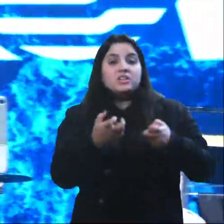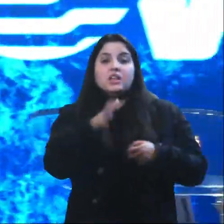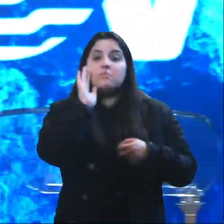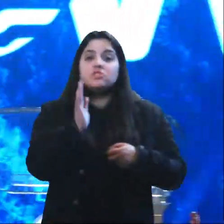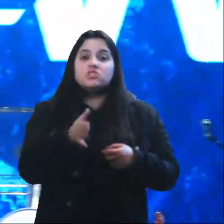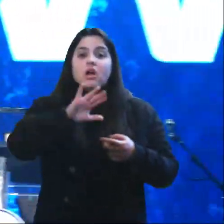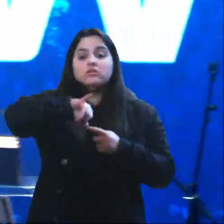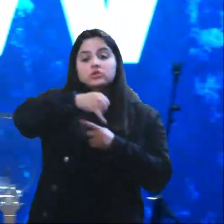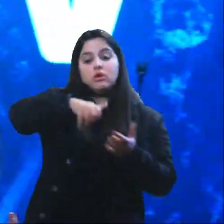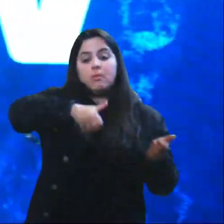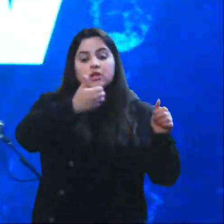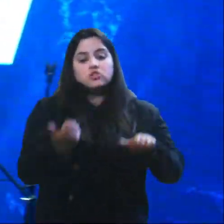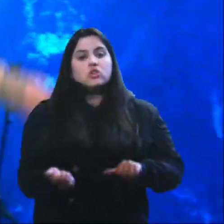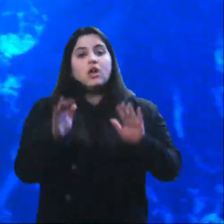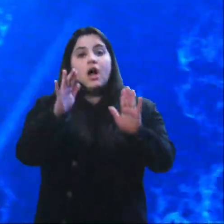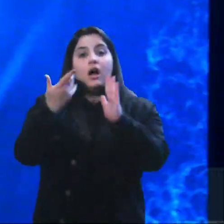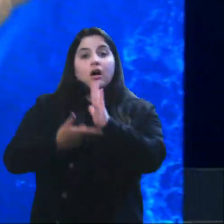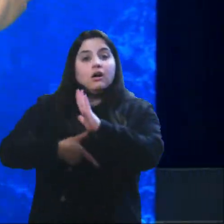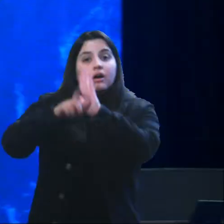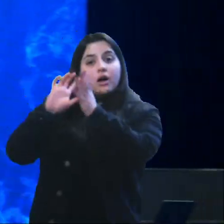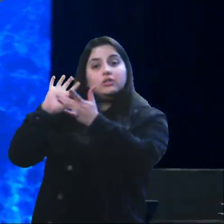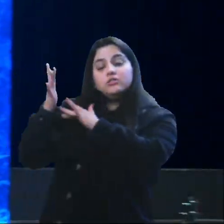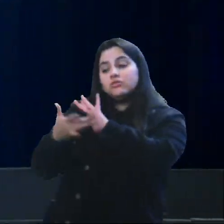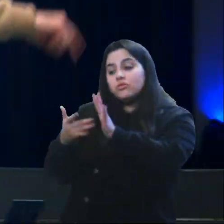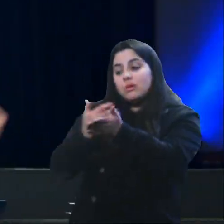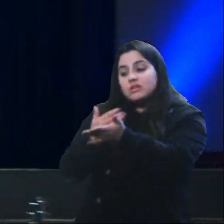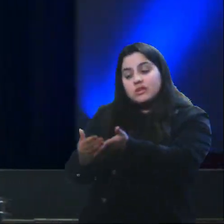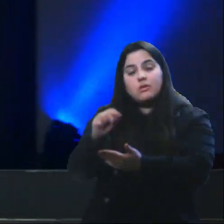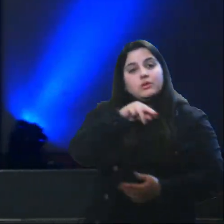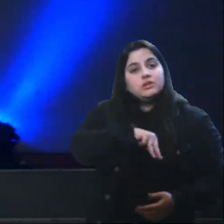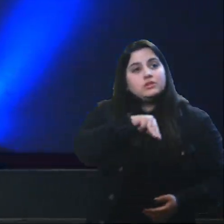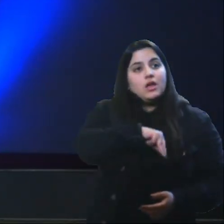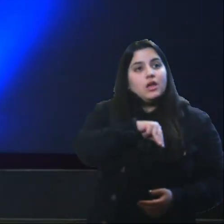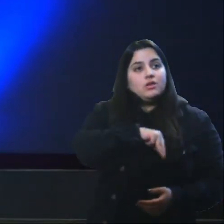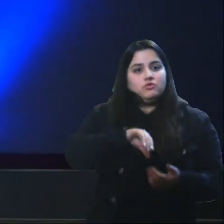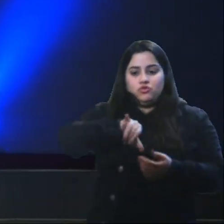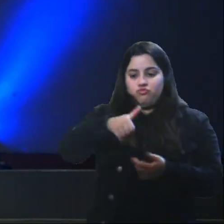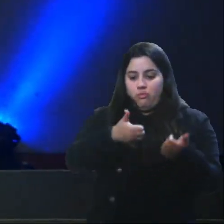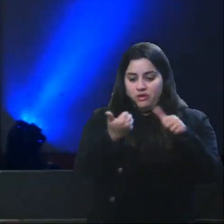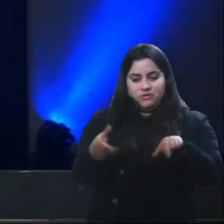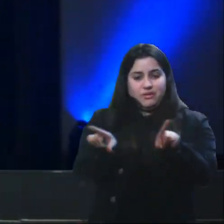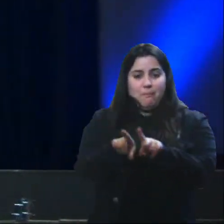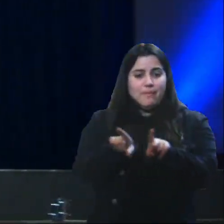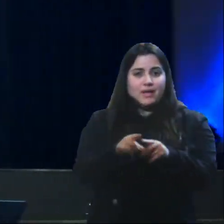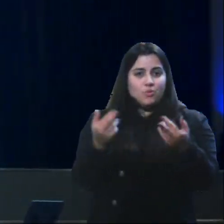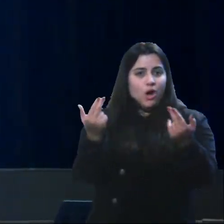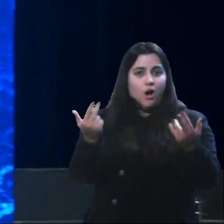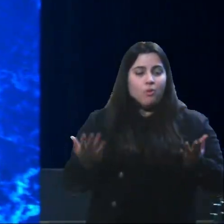do ministério de Jesus, João Batista não passou despercebido. Não só porque